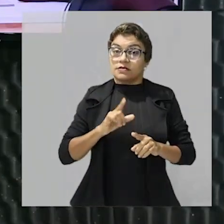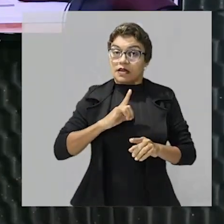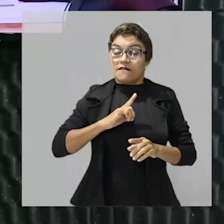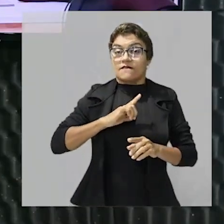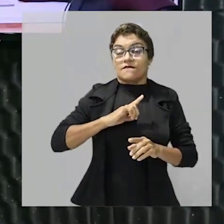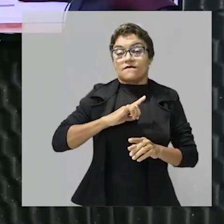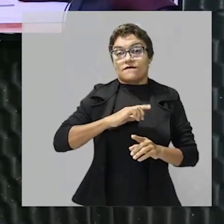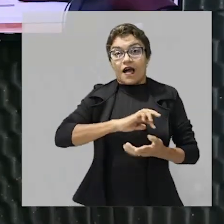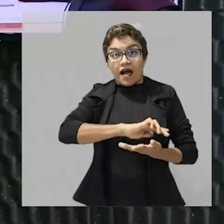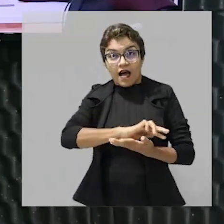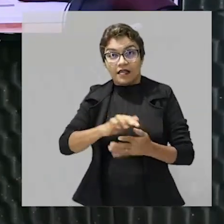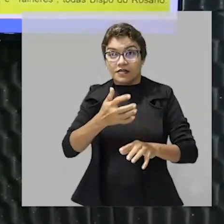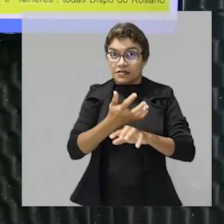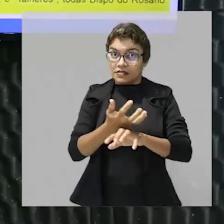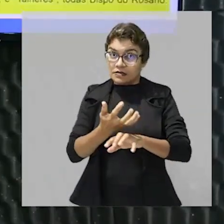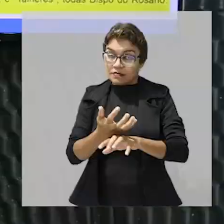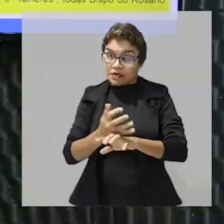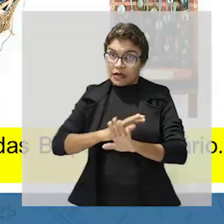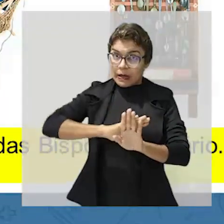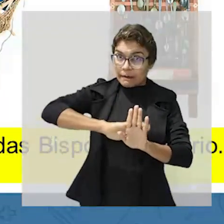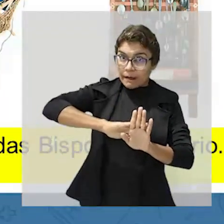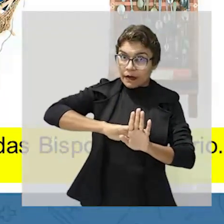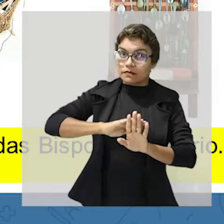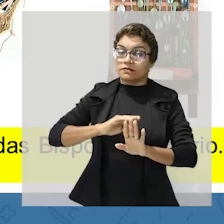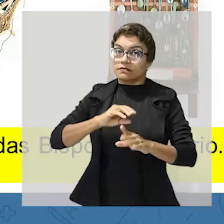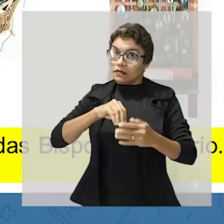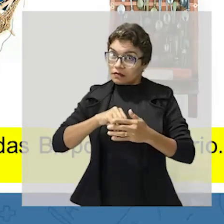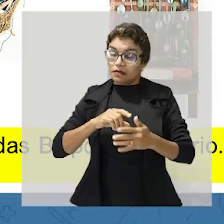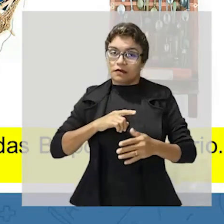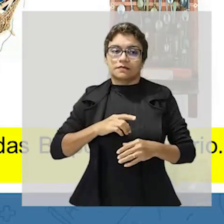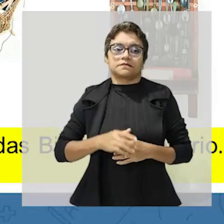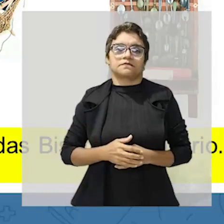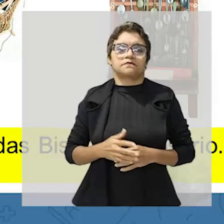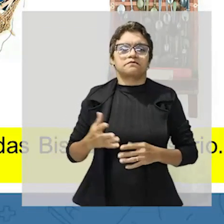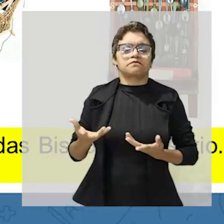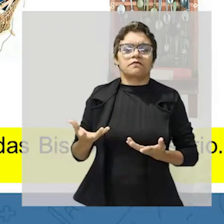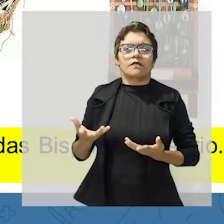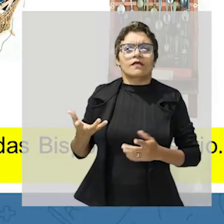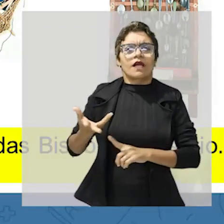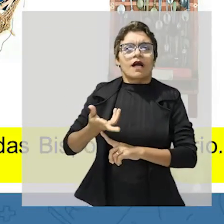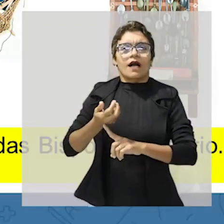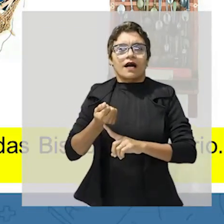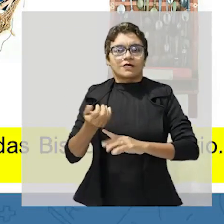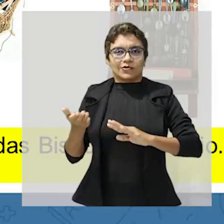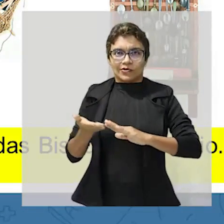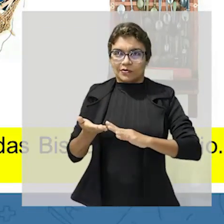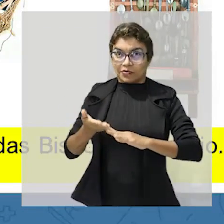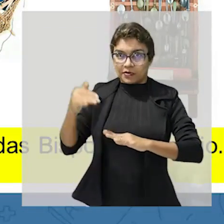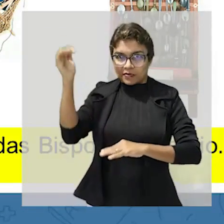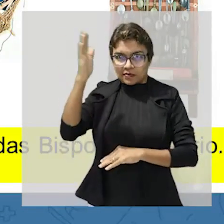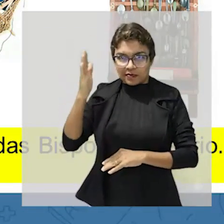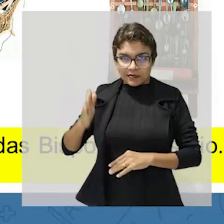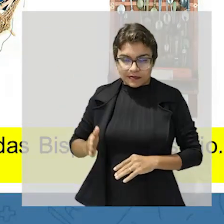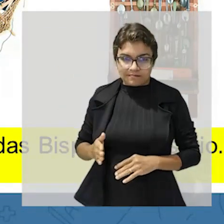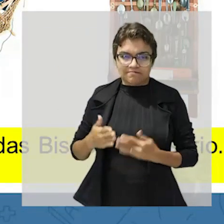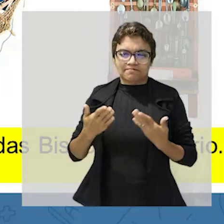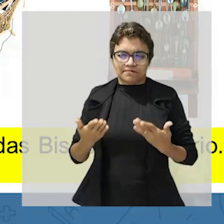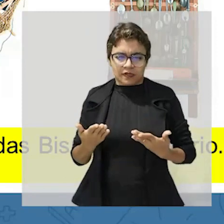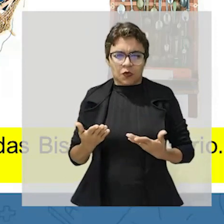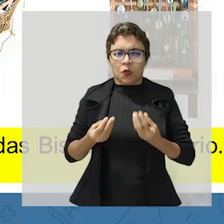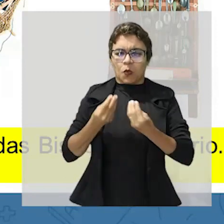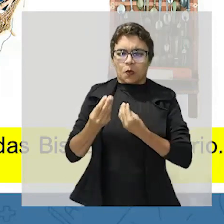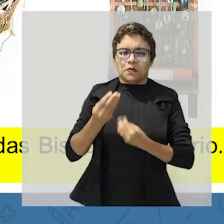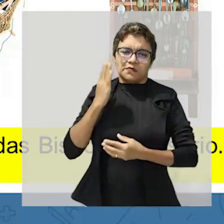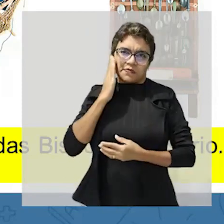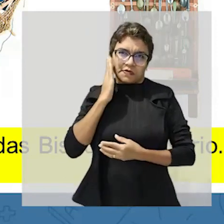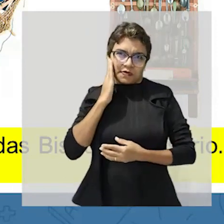de humanas. Atenção a isso. Arte contemporânea no Brasil. Bom, seguindo o pensamento da arte contemporânea que é